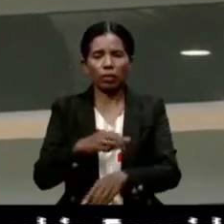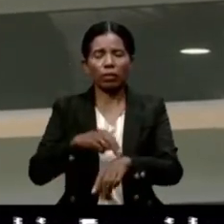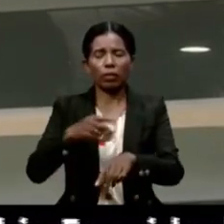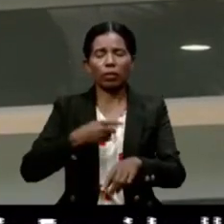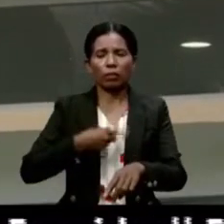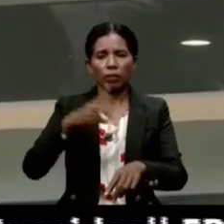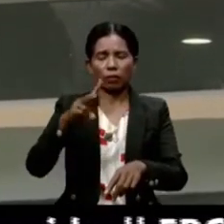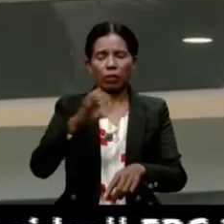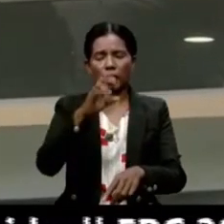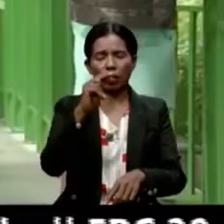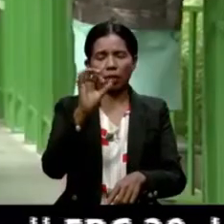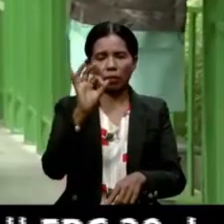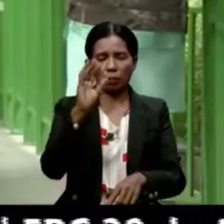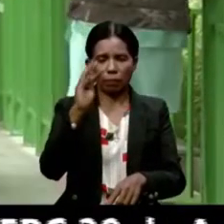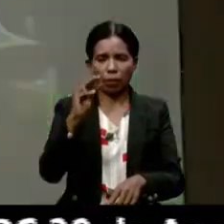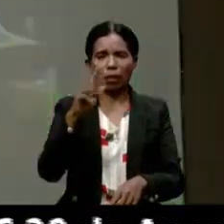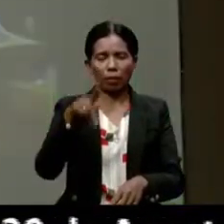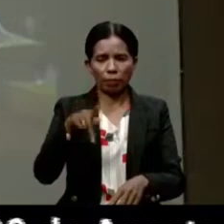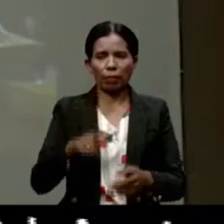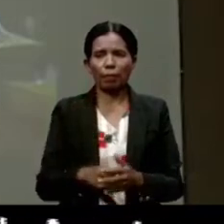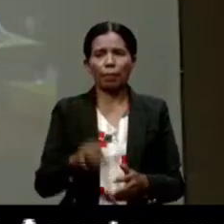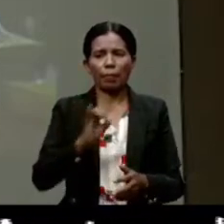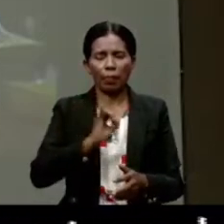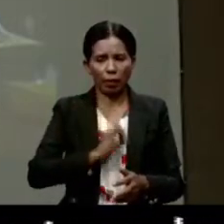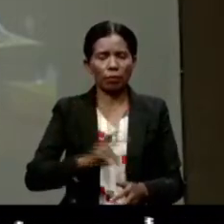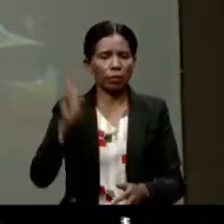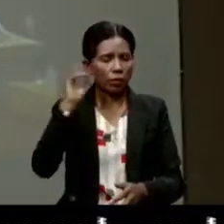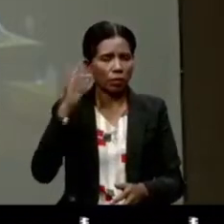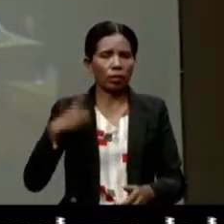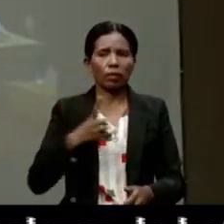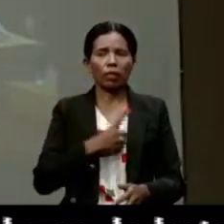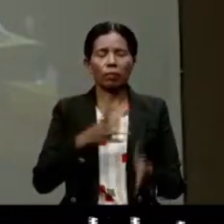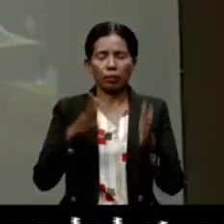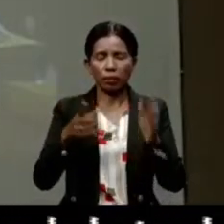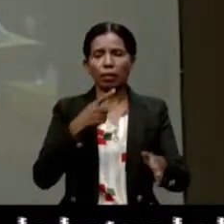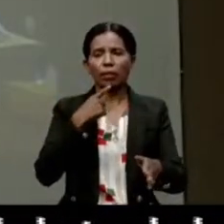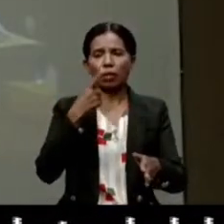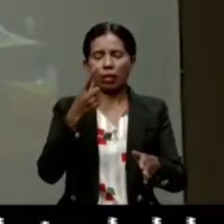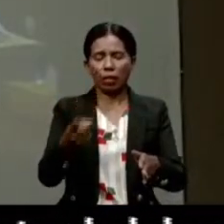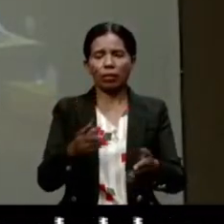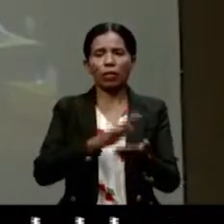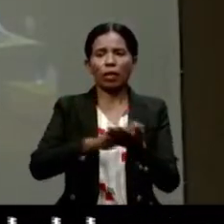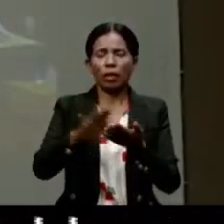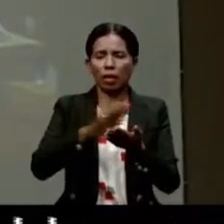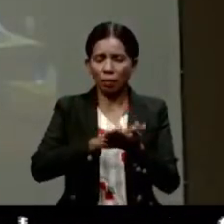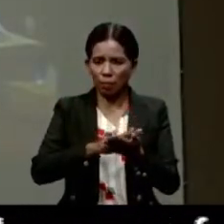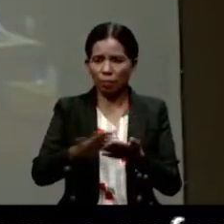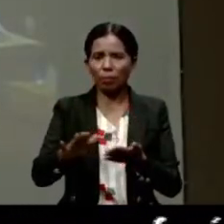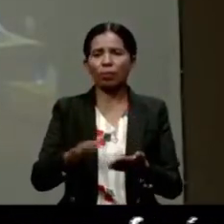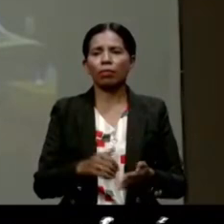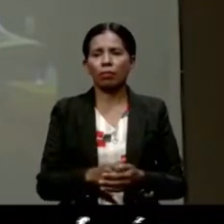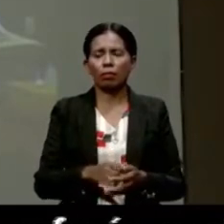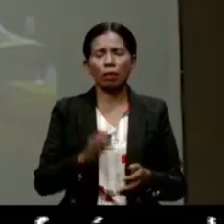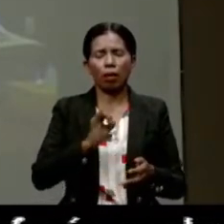ho INFPM. Hamos Rona ohin deputada balo di amfale hamos